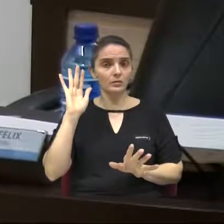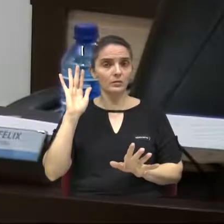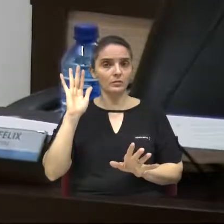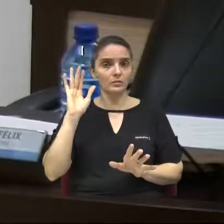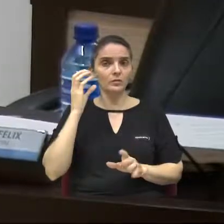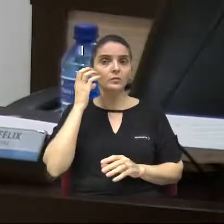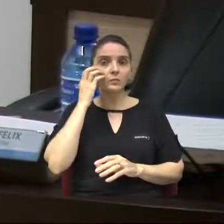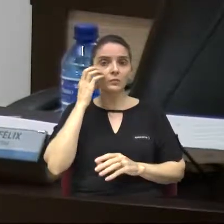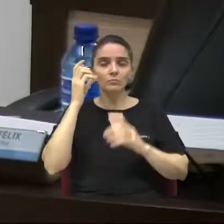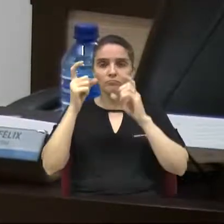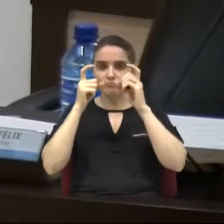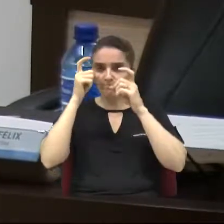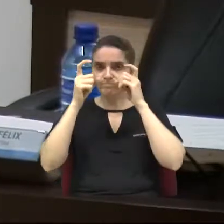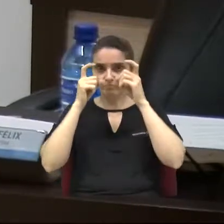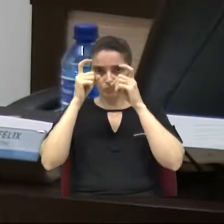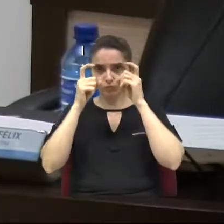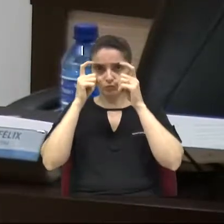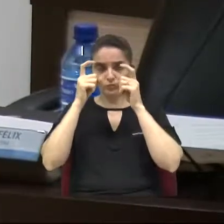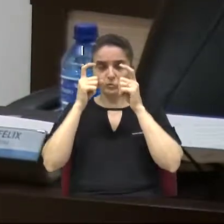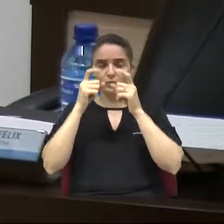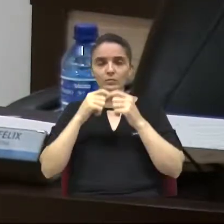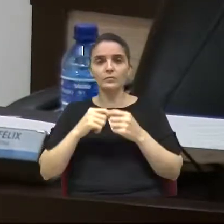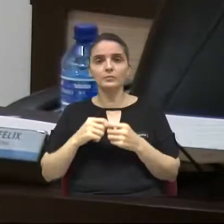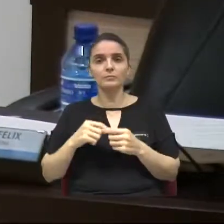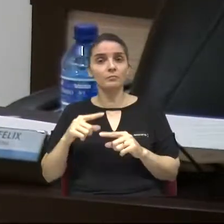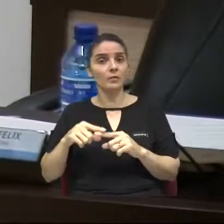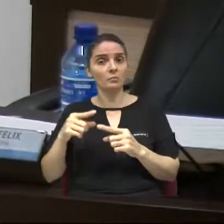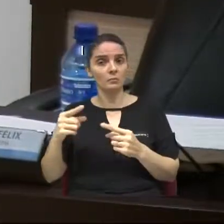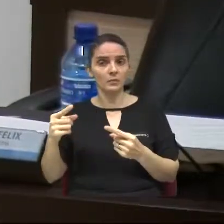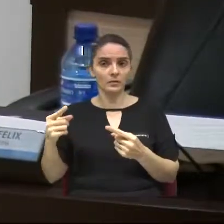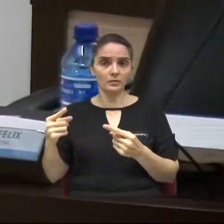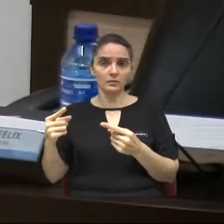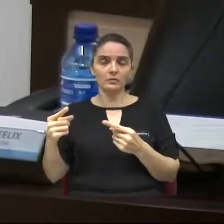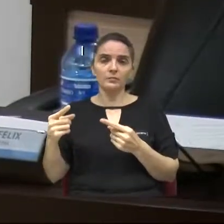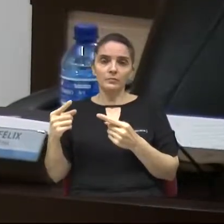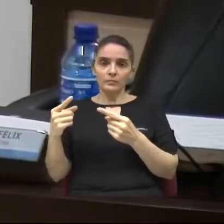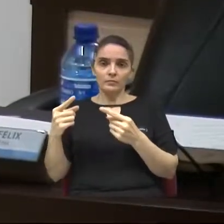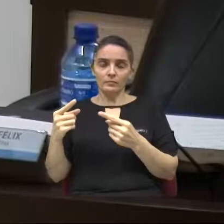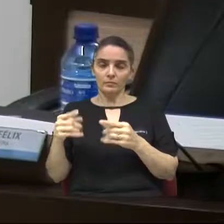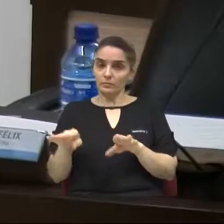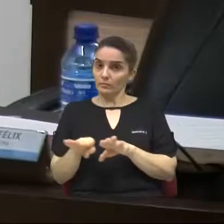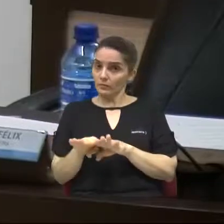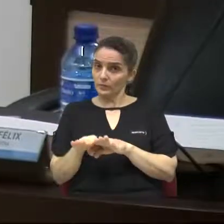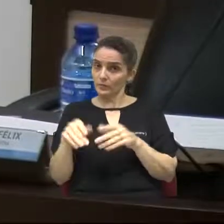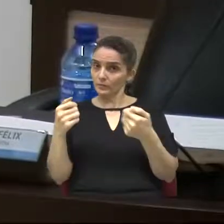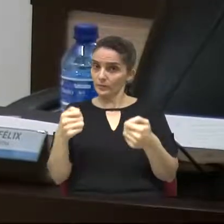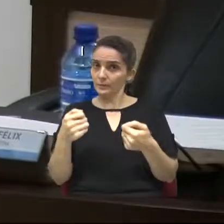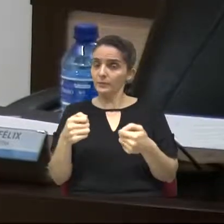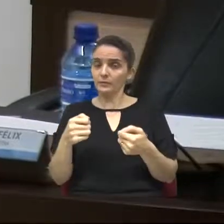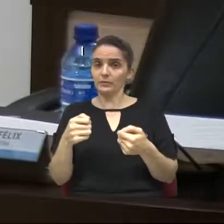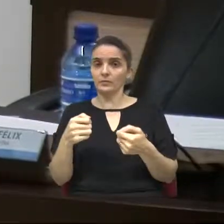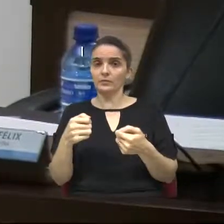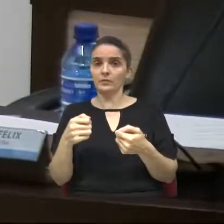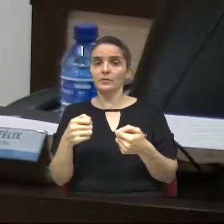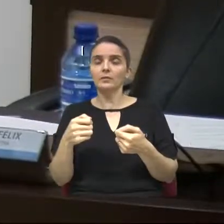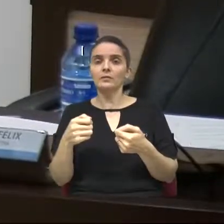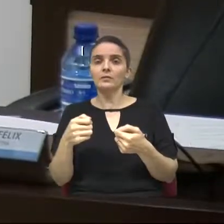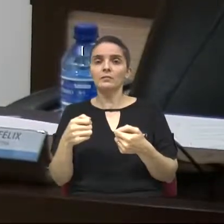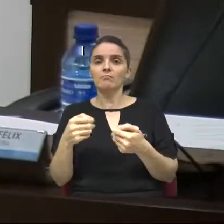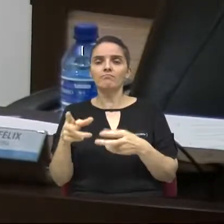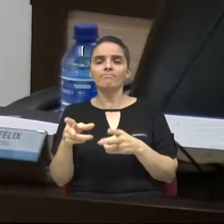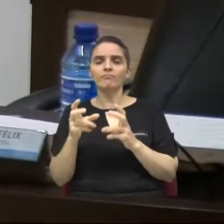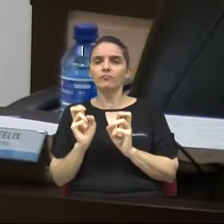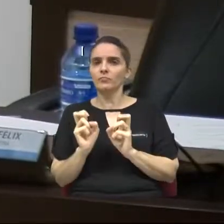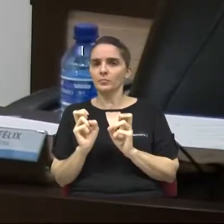do vereador aqui trazida, mas há de se registrar que nós